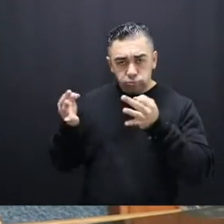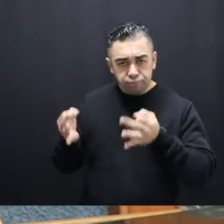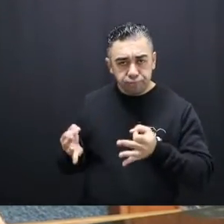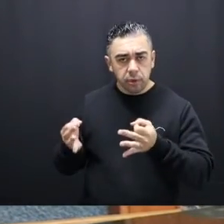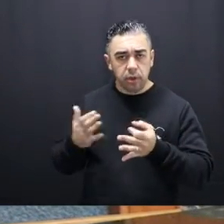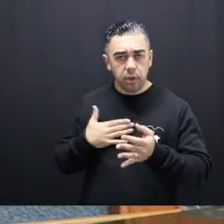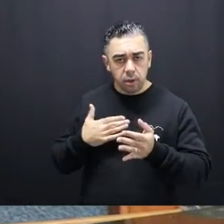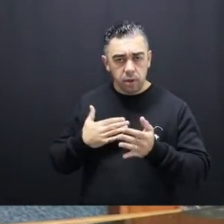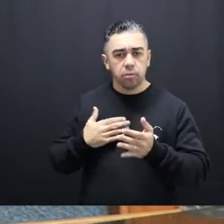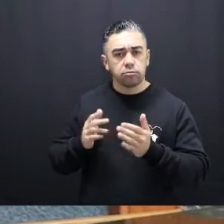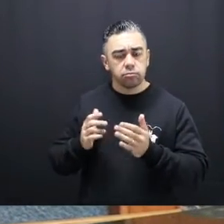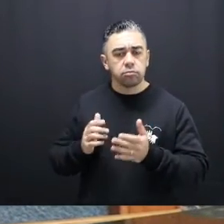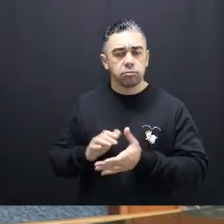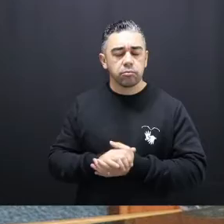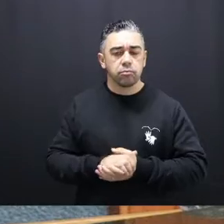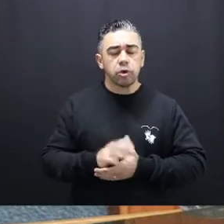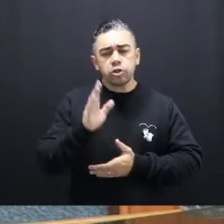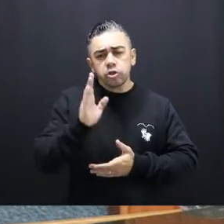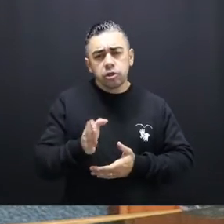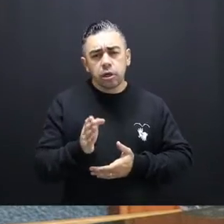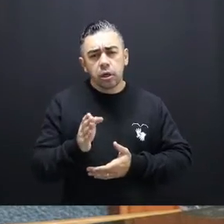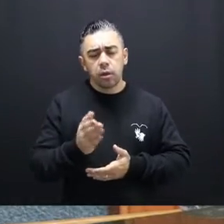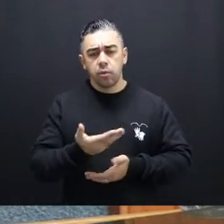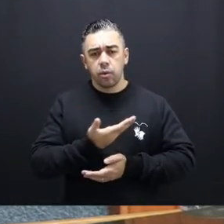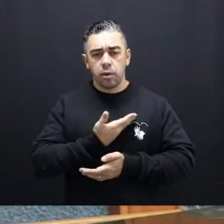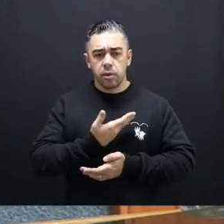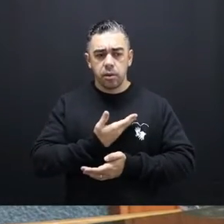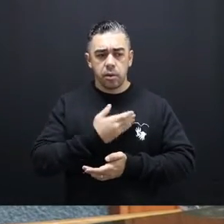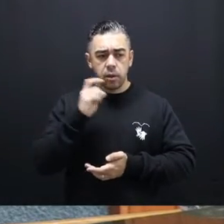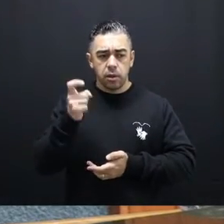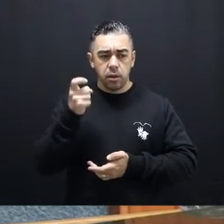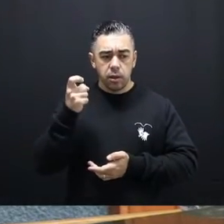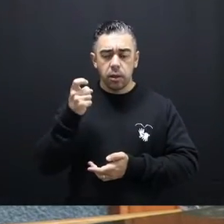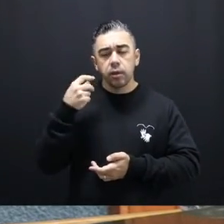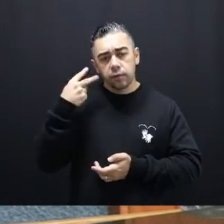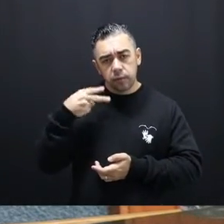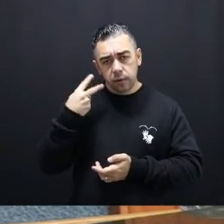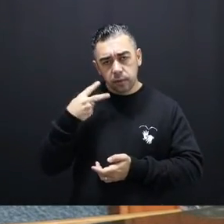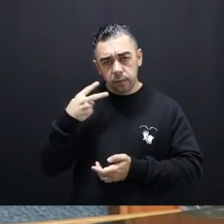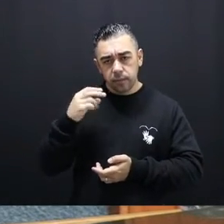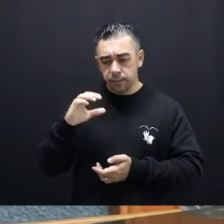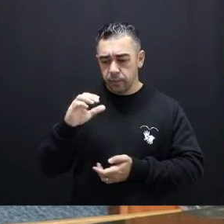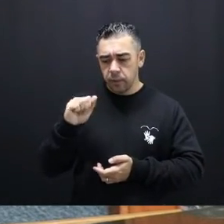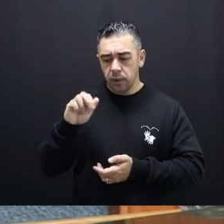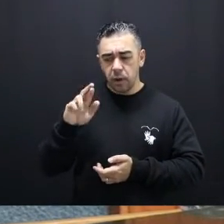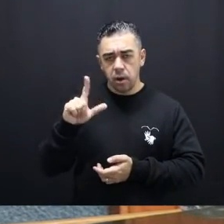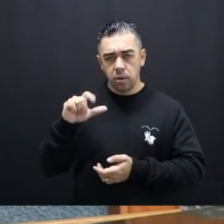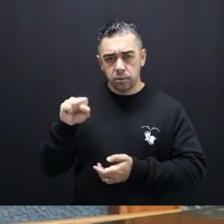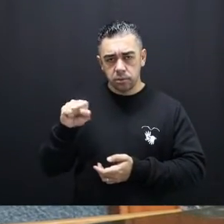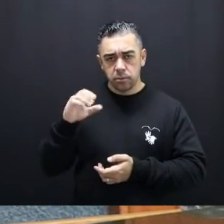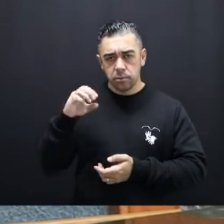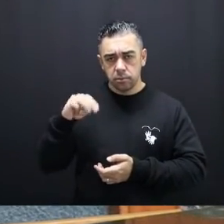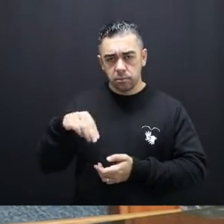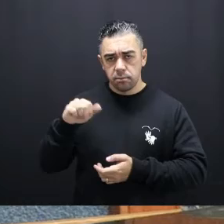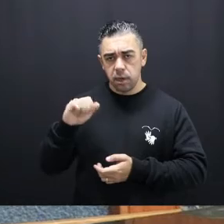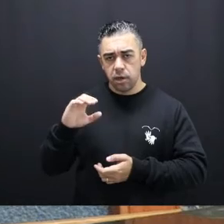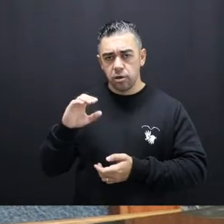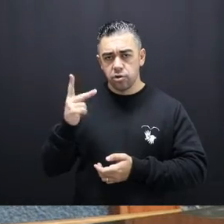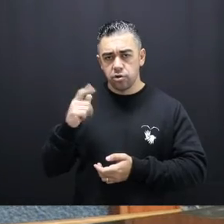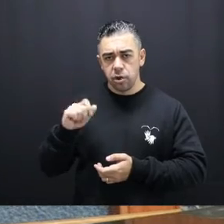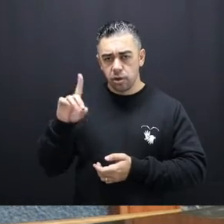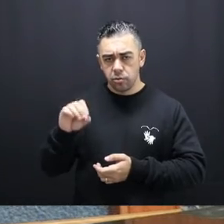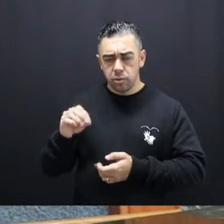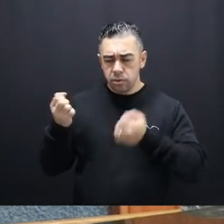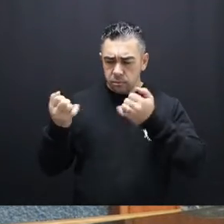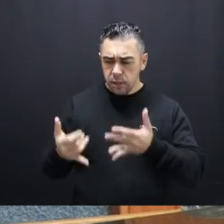e o saldo vai começar 12 alugou é o grande amigo eu vezes Vereador pede Machado e sem falar da ética aqui você lembra